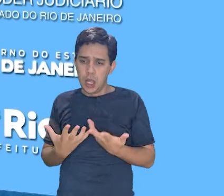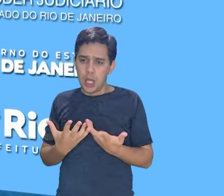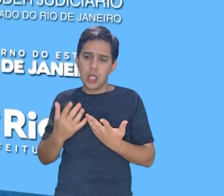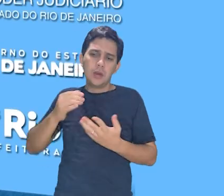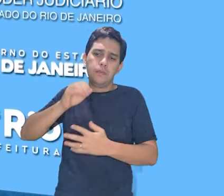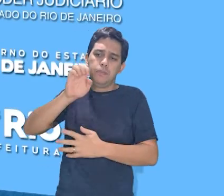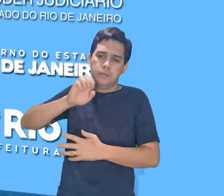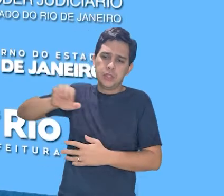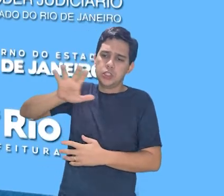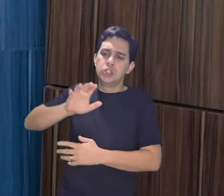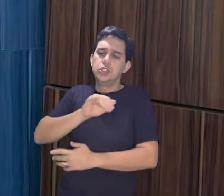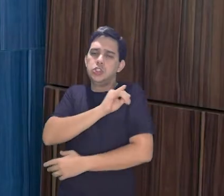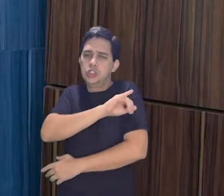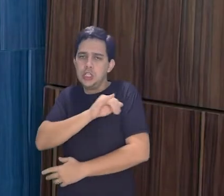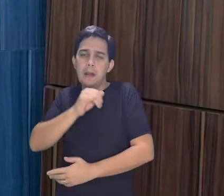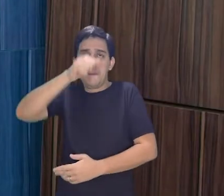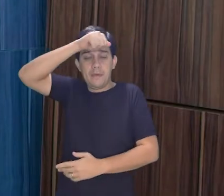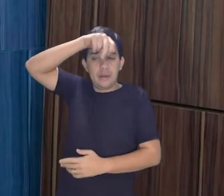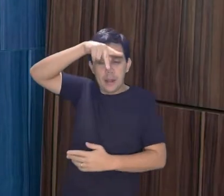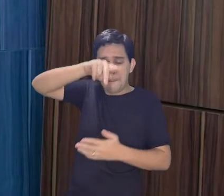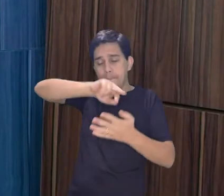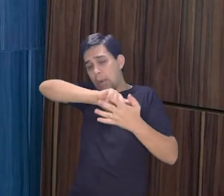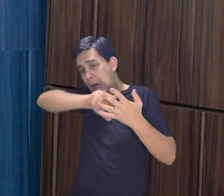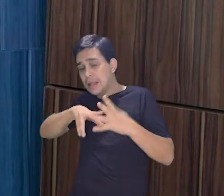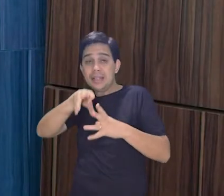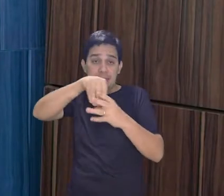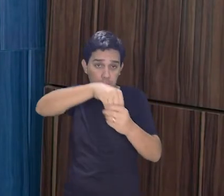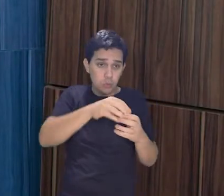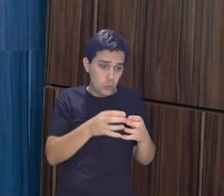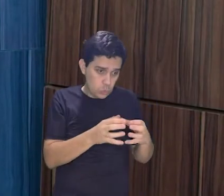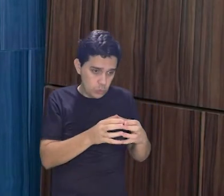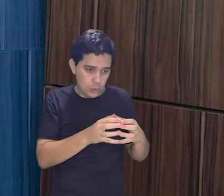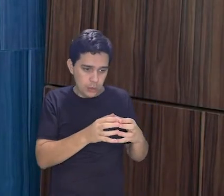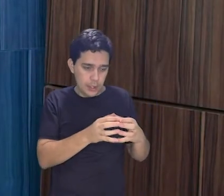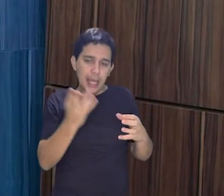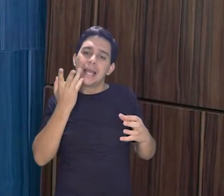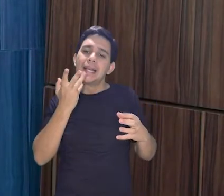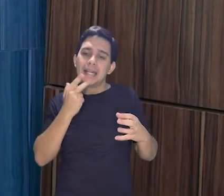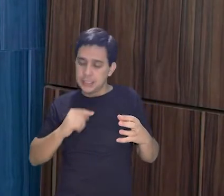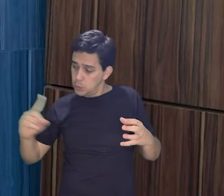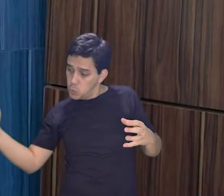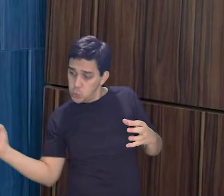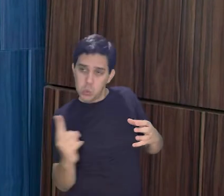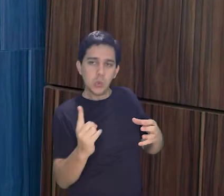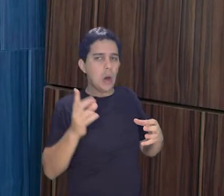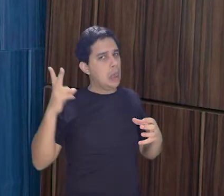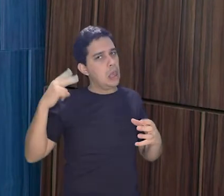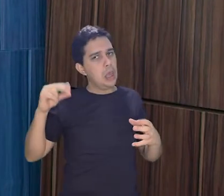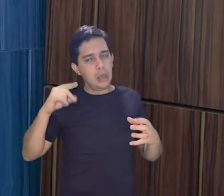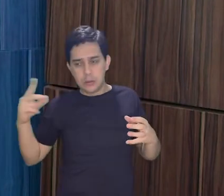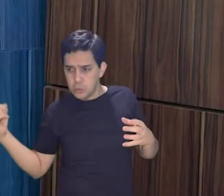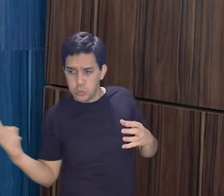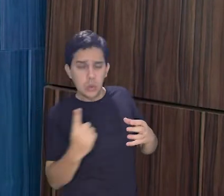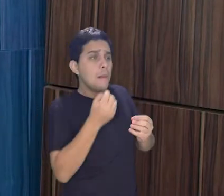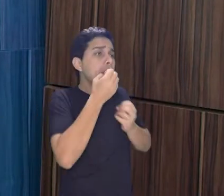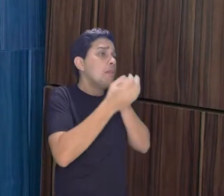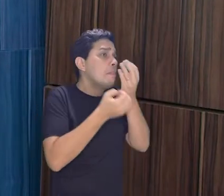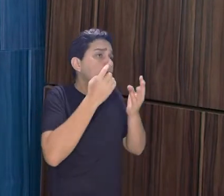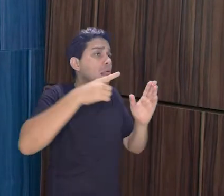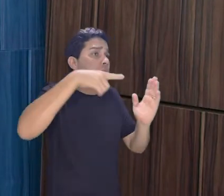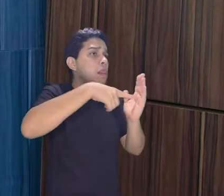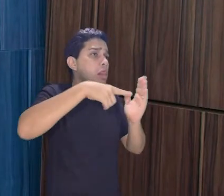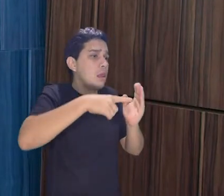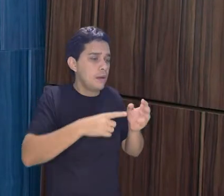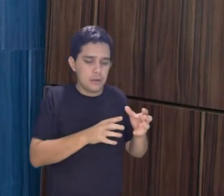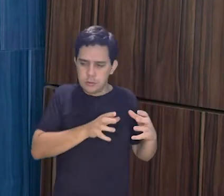foi a situação da criança na rede, como ela chegou ali ao judiciário para ser ouvida, para prestar depoimento especial, e depois qual